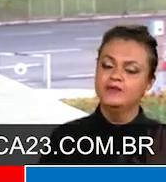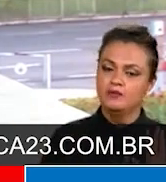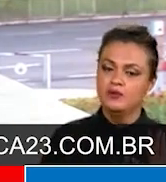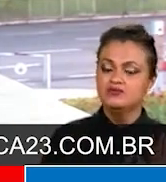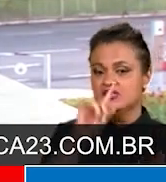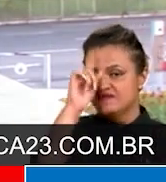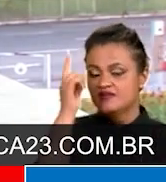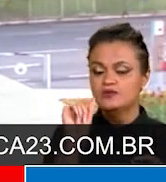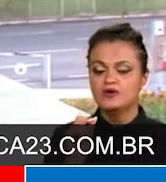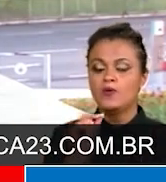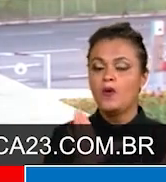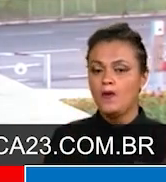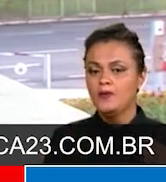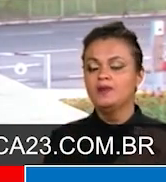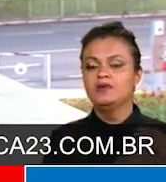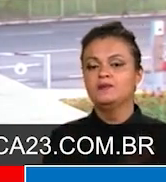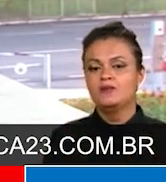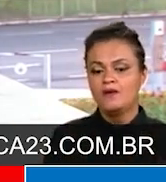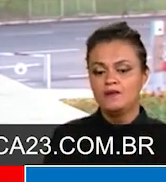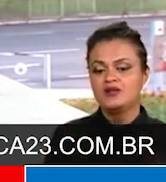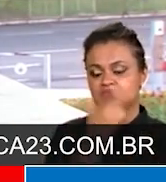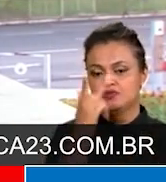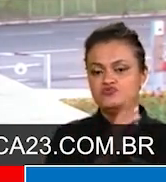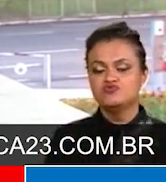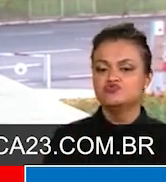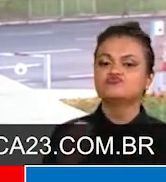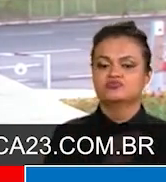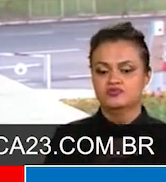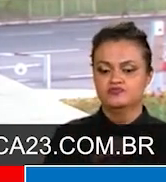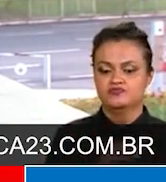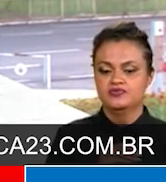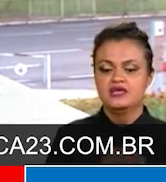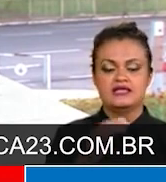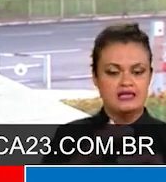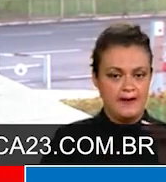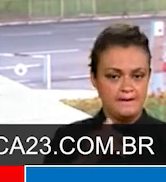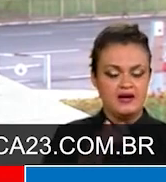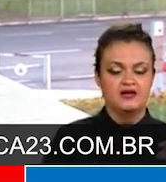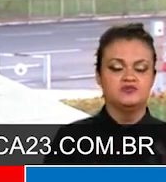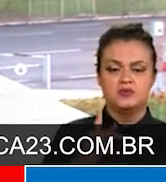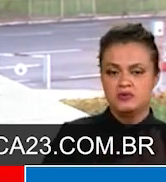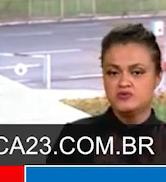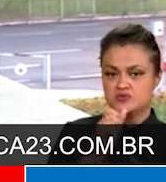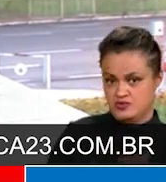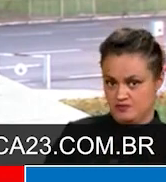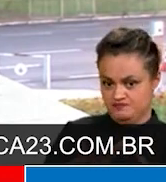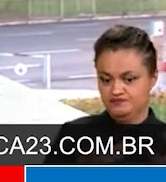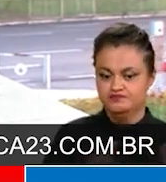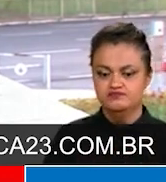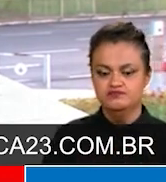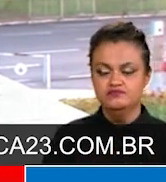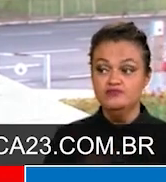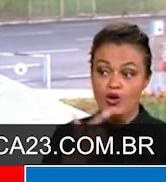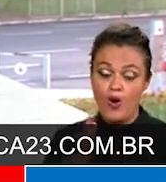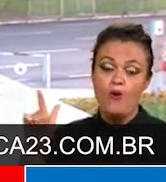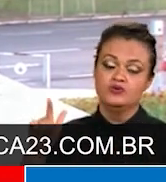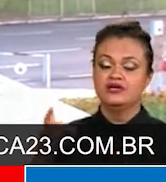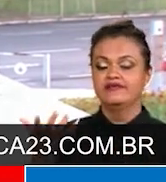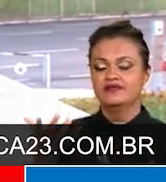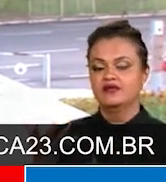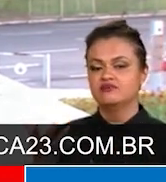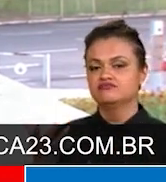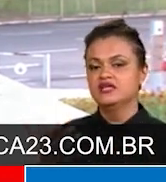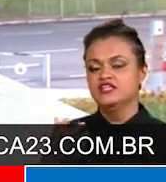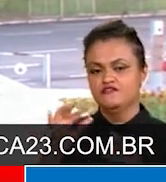cria um adicional a ser cobrado de todos os contribuintes e aplicado em programas sociais. A outra prevê para as